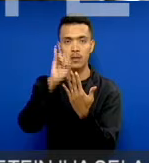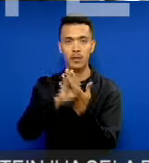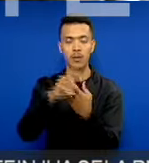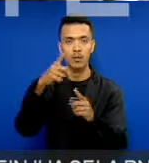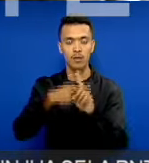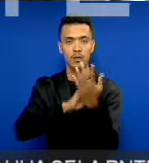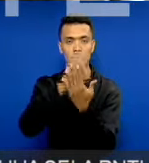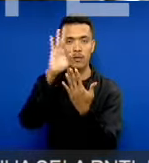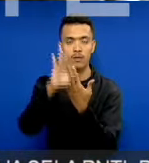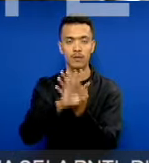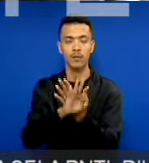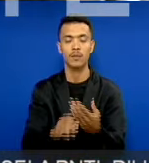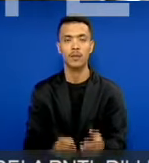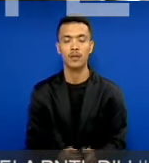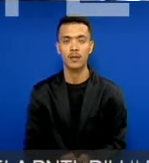ano, o Areva botne